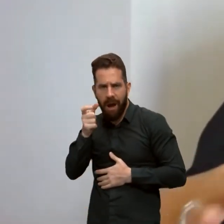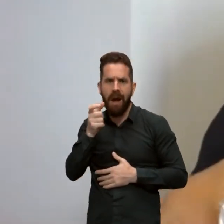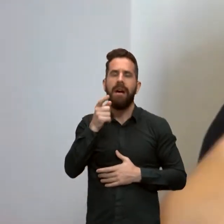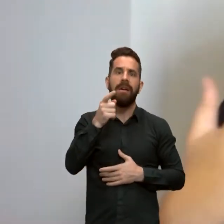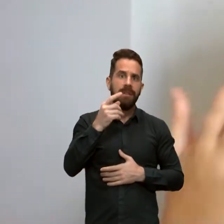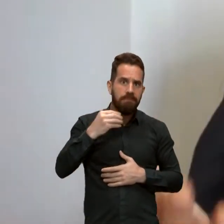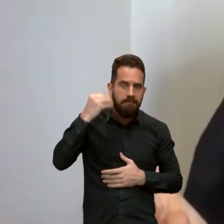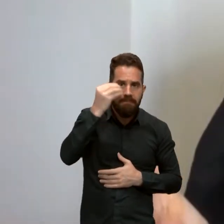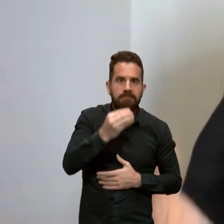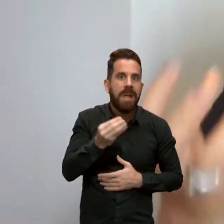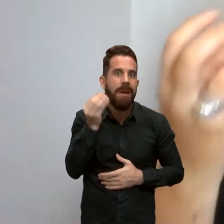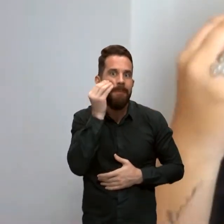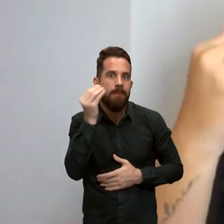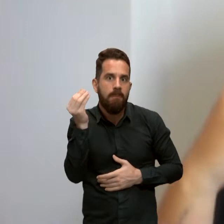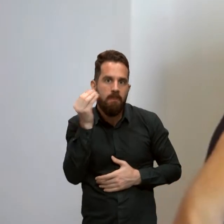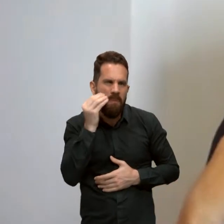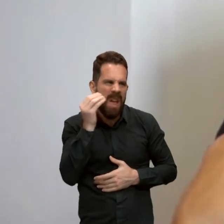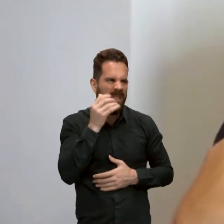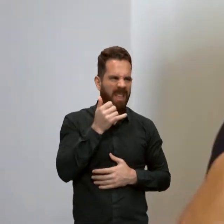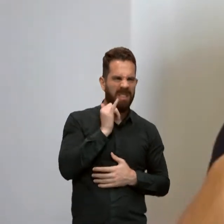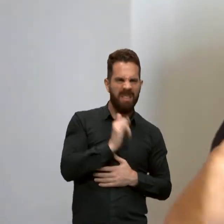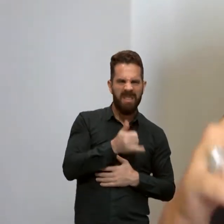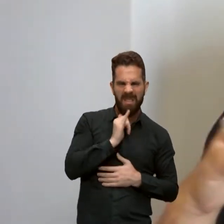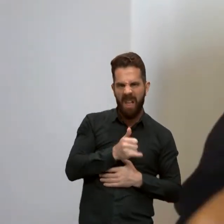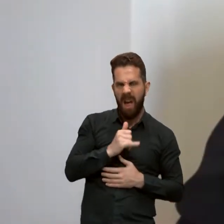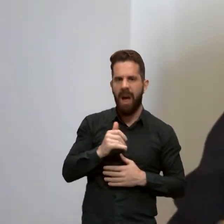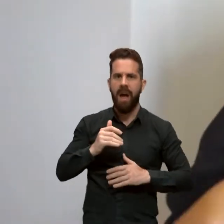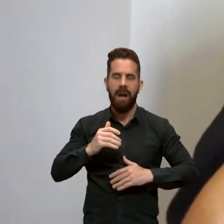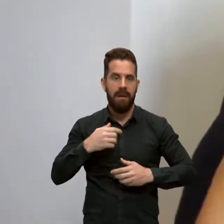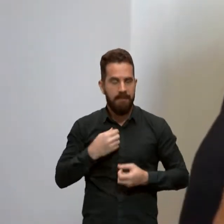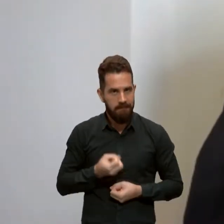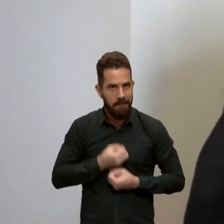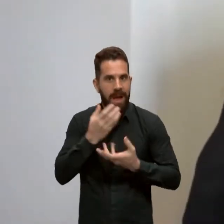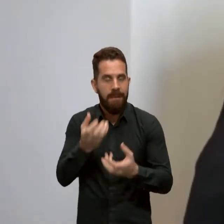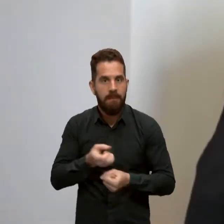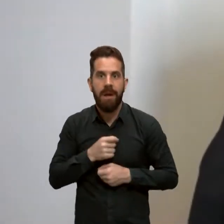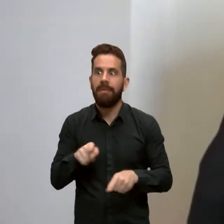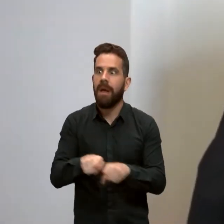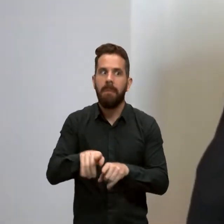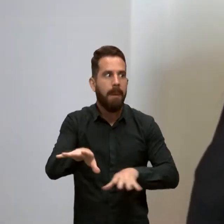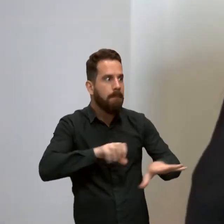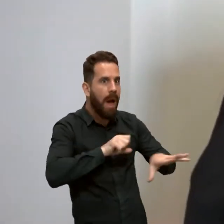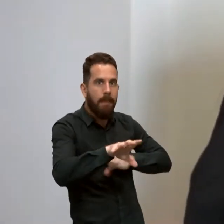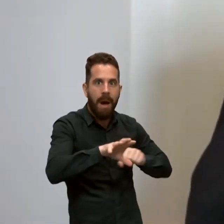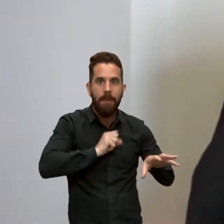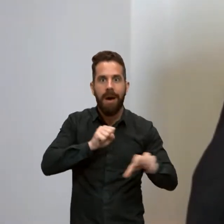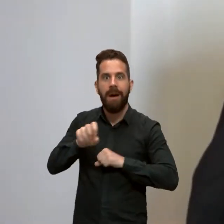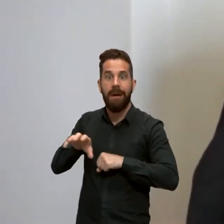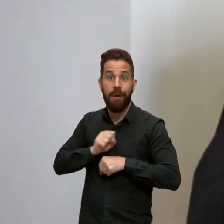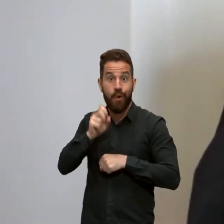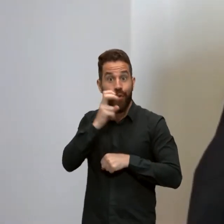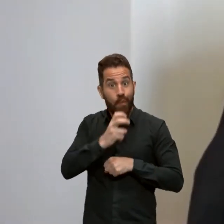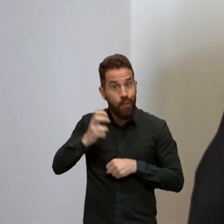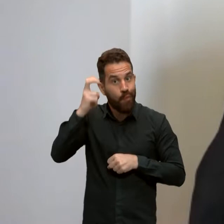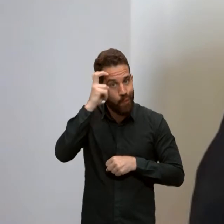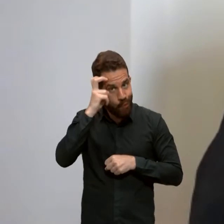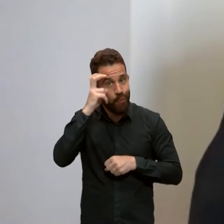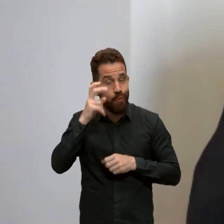narra, produz, se apropria da cultura e também produz cultura